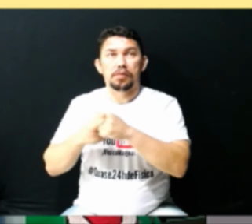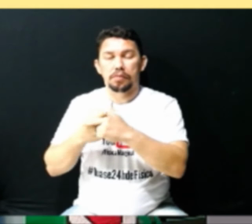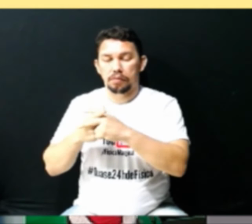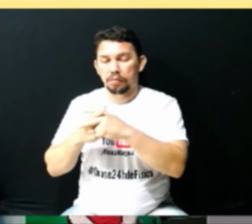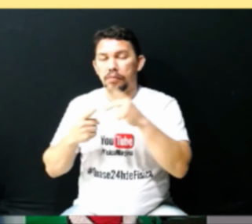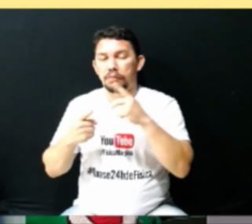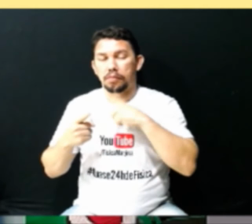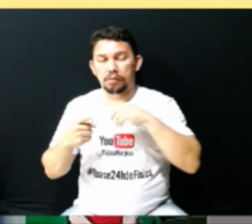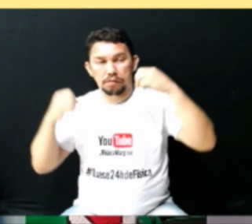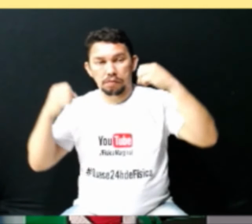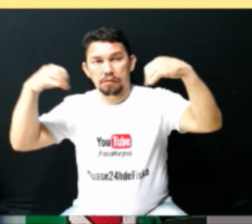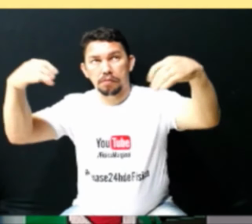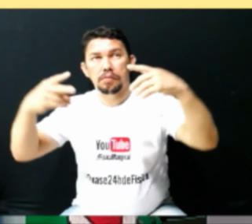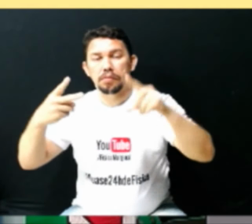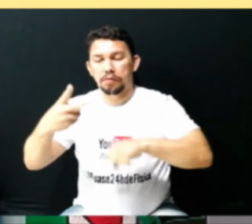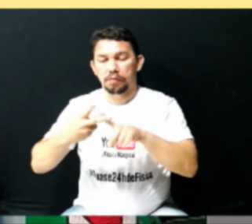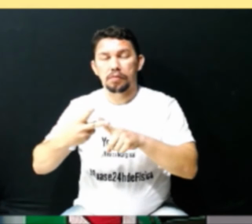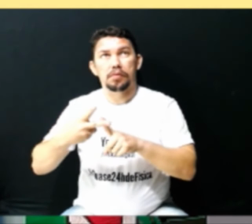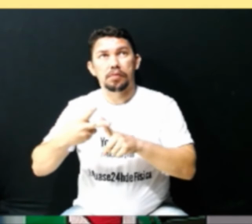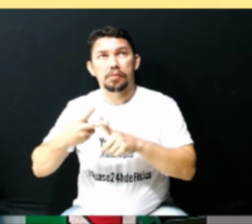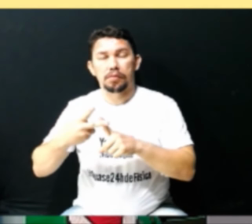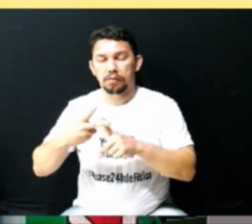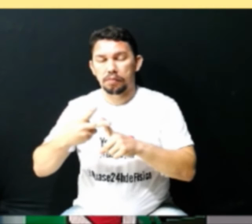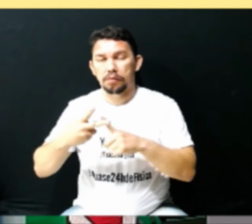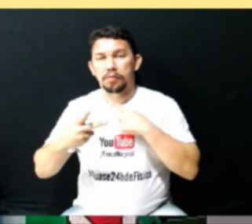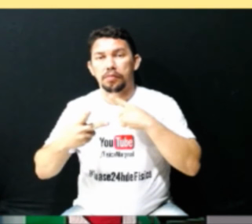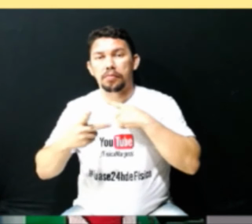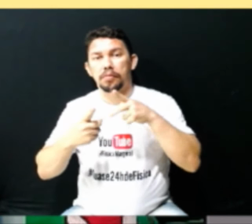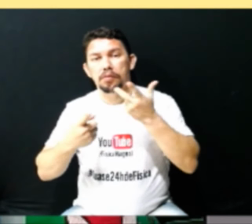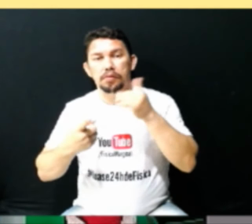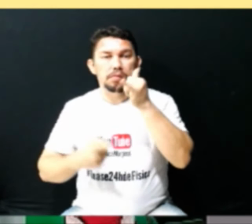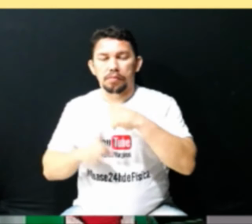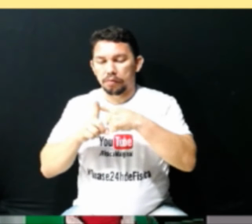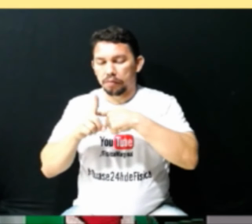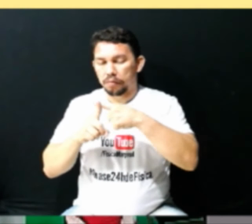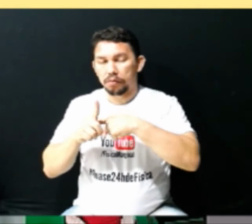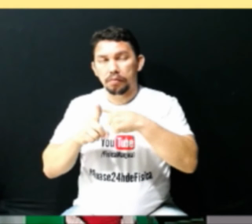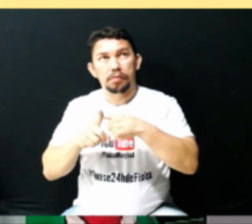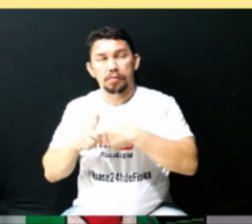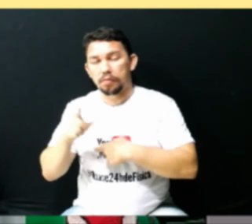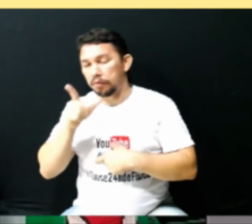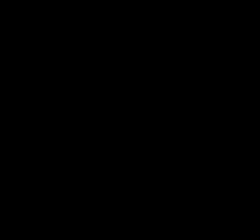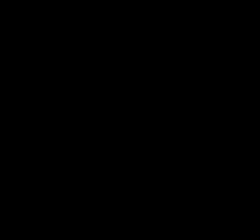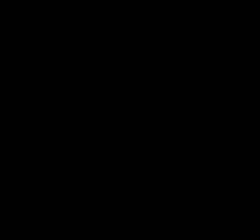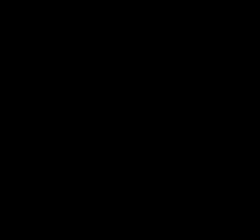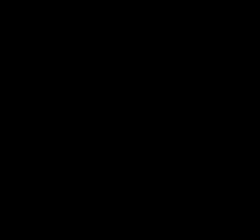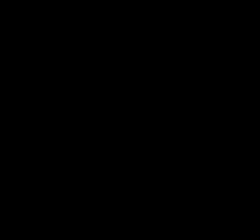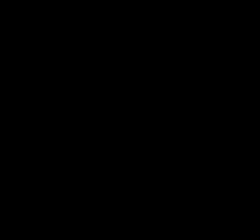elétrica, depois sendo convertida em energia térmica. Ao invés de utilizar água, eu poderia usar uma lâmpada